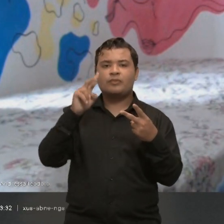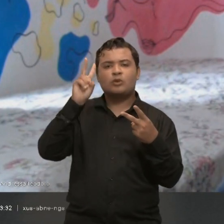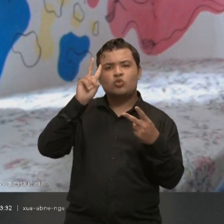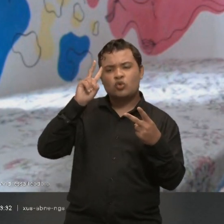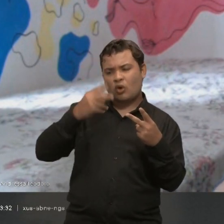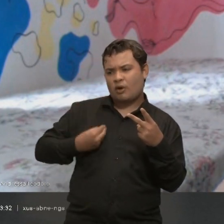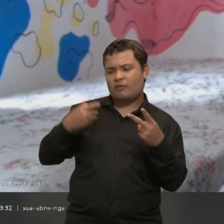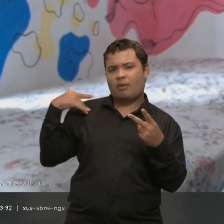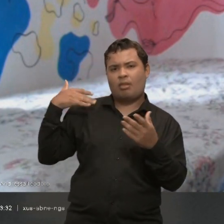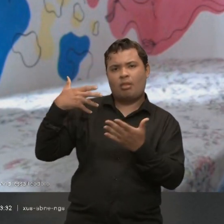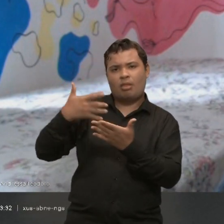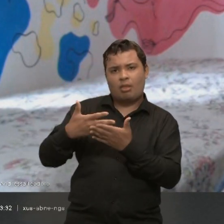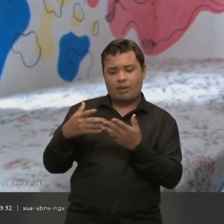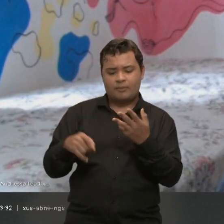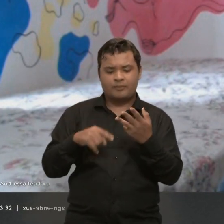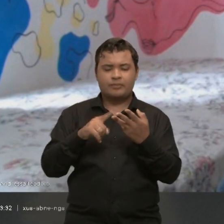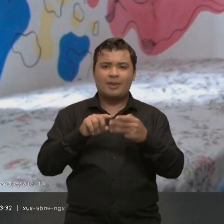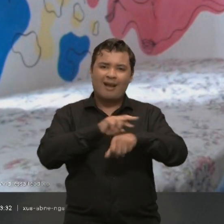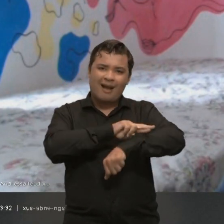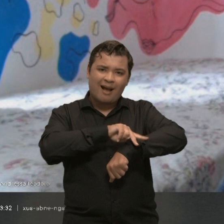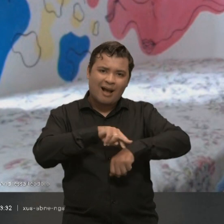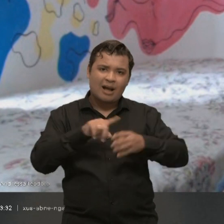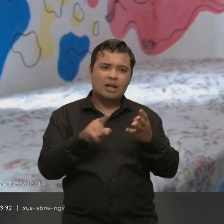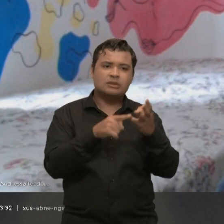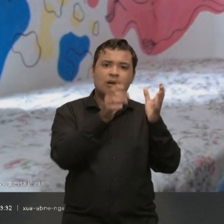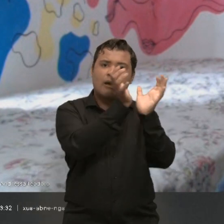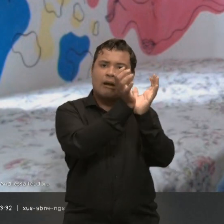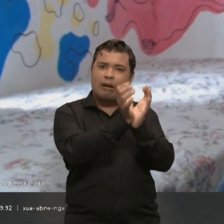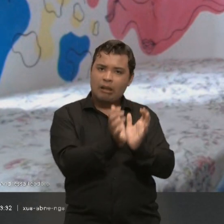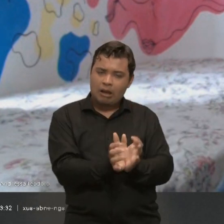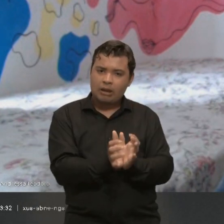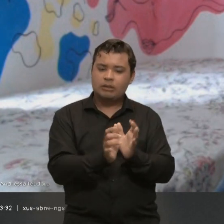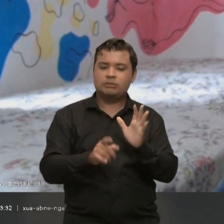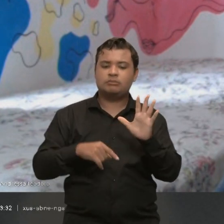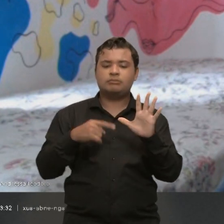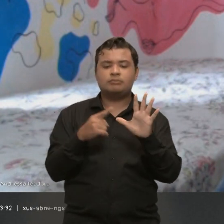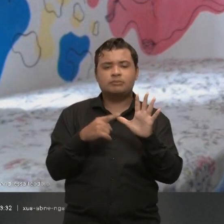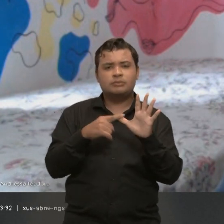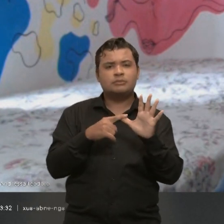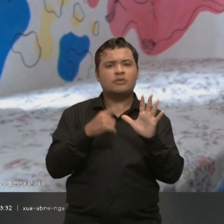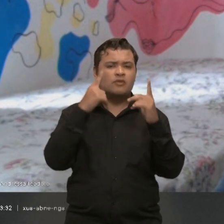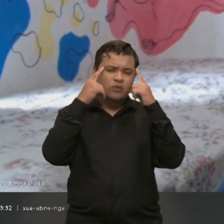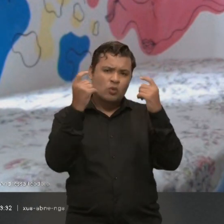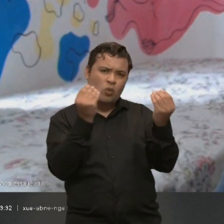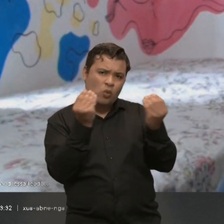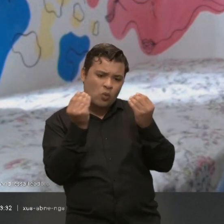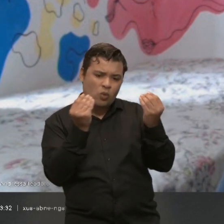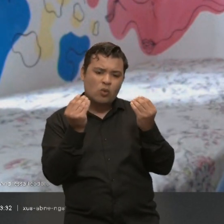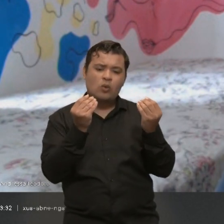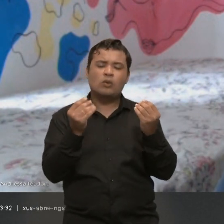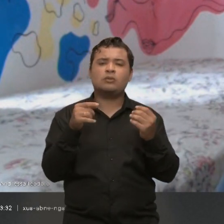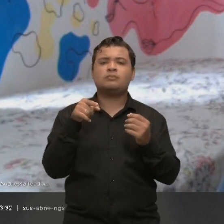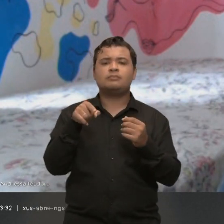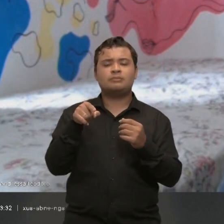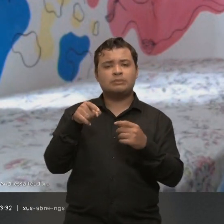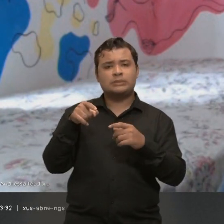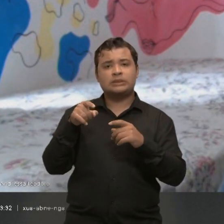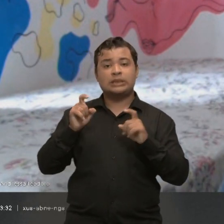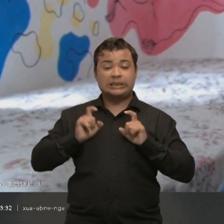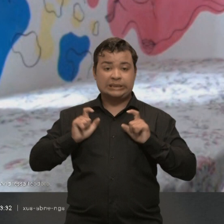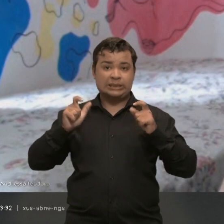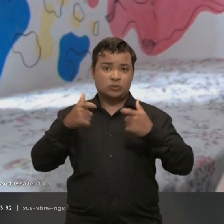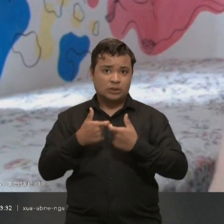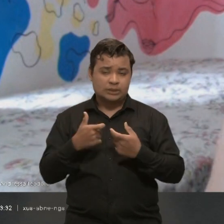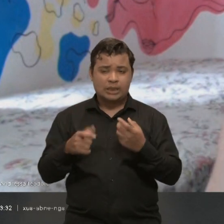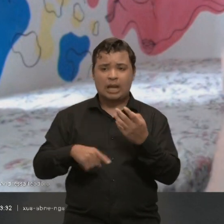raça, classe, violência, ciclo da violência, sexualidade, intimidade, conjugalidade,